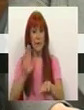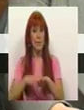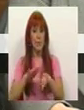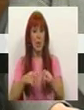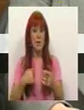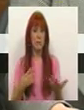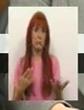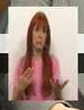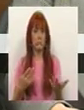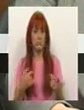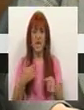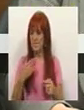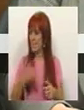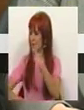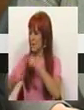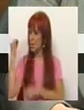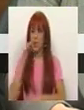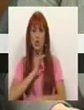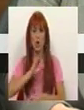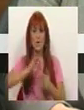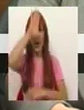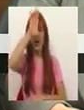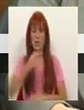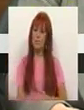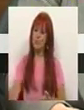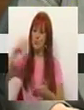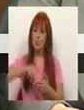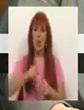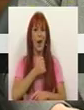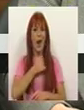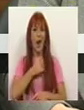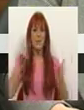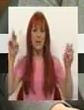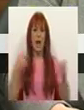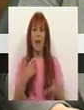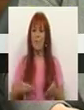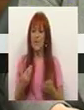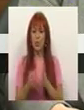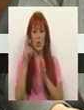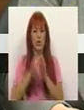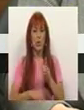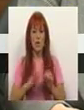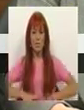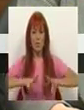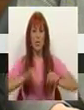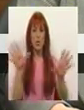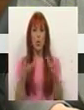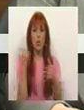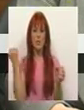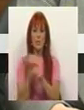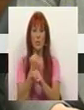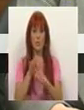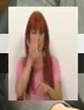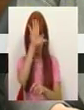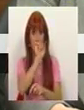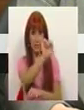sentido, ainda na semana passada, o Sr. Secretário de Estado veio a esta casa apresentar o relatório do progresso do grupo de trabalho do